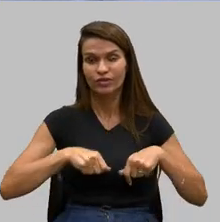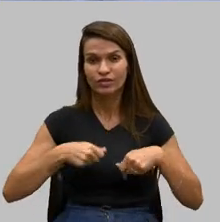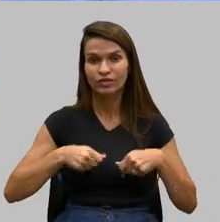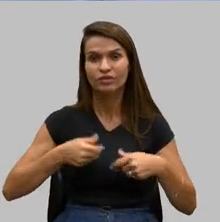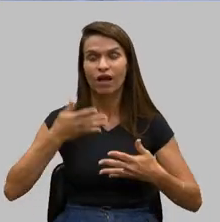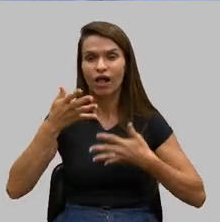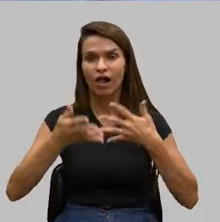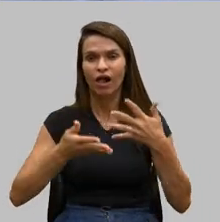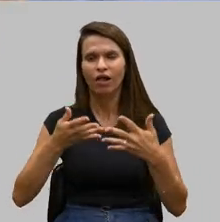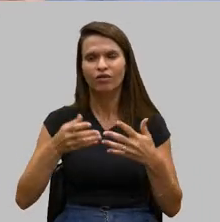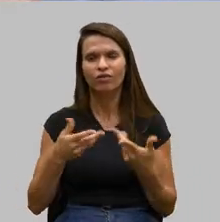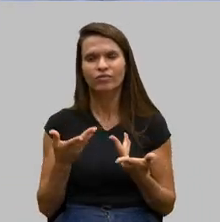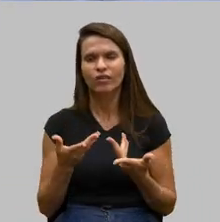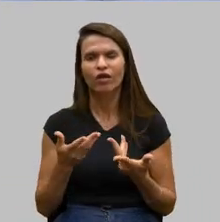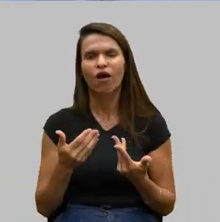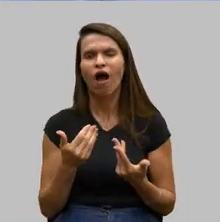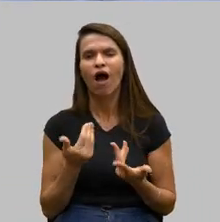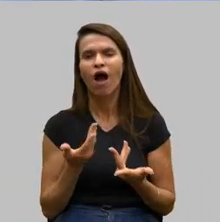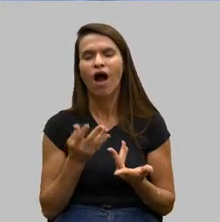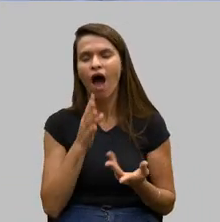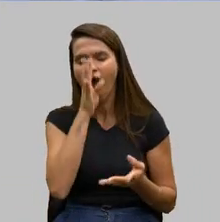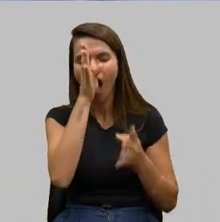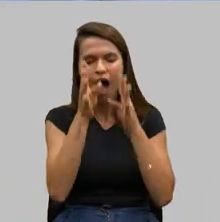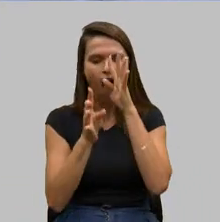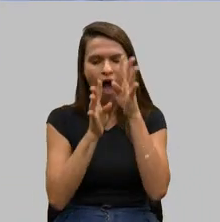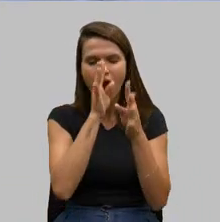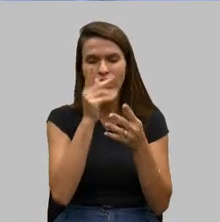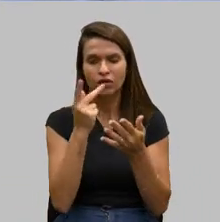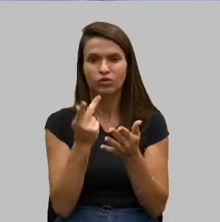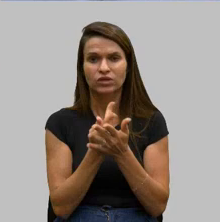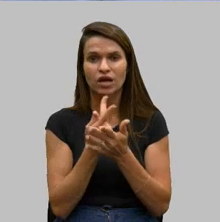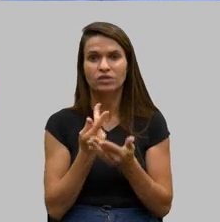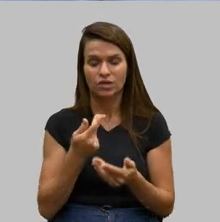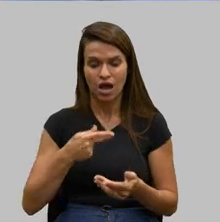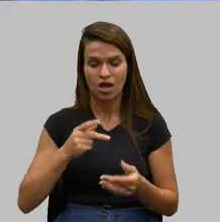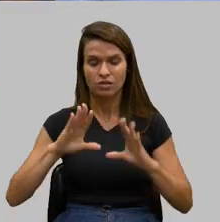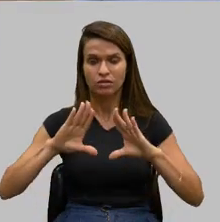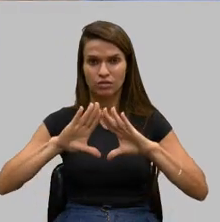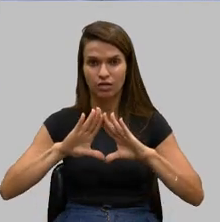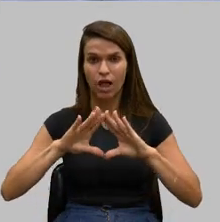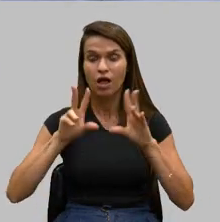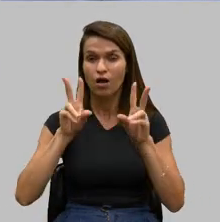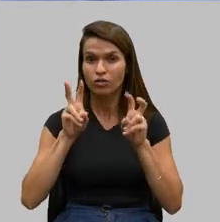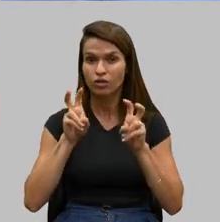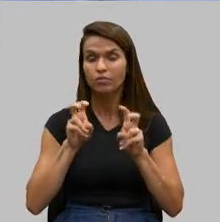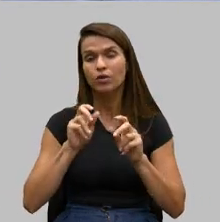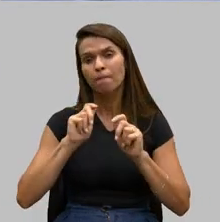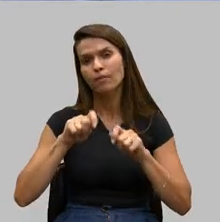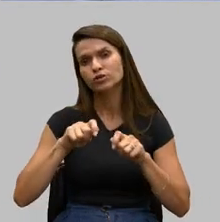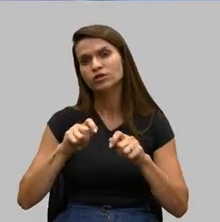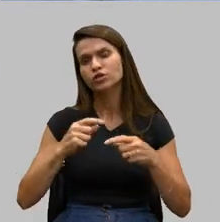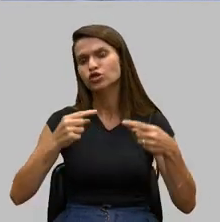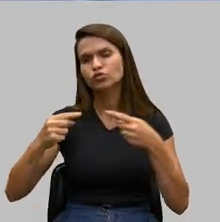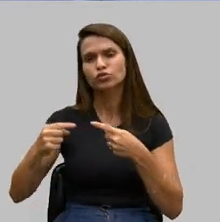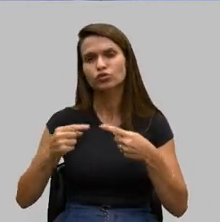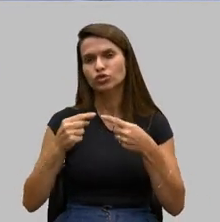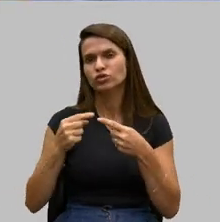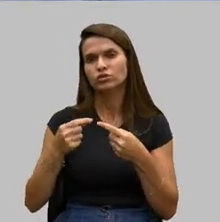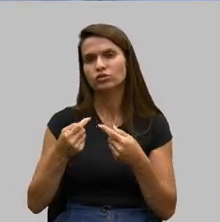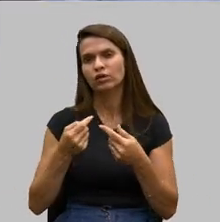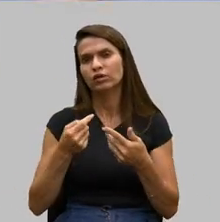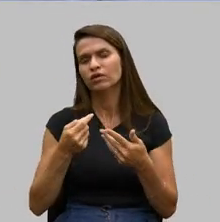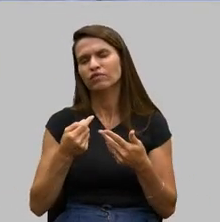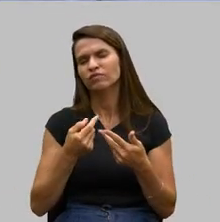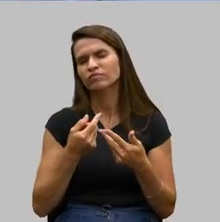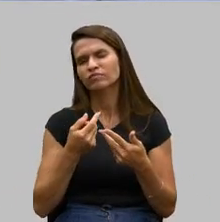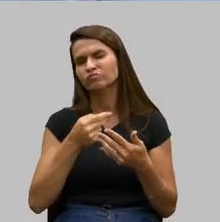G que esse assunto tá sendo tratado aqui na comissão de administração pública porque esse é um assunto que poderia ser discutido em númeras outras